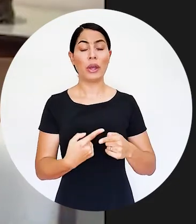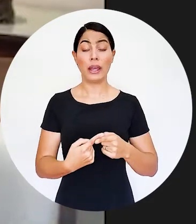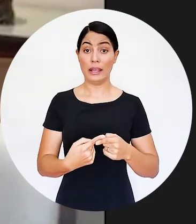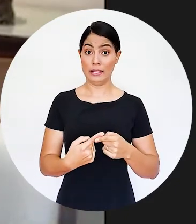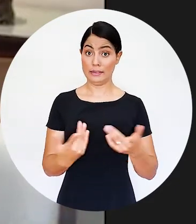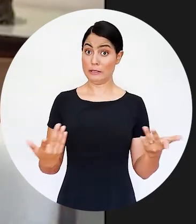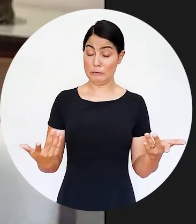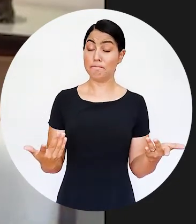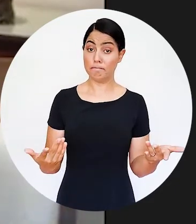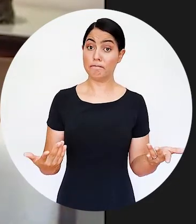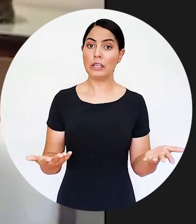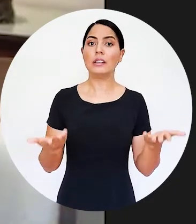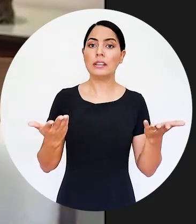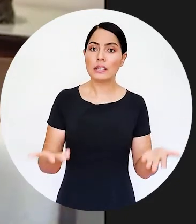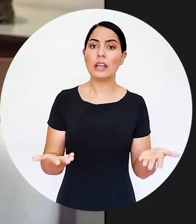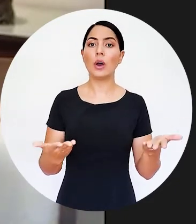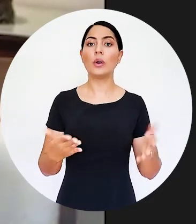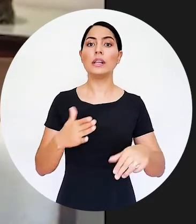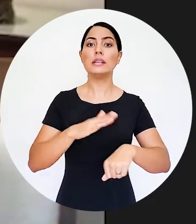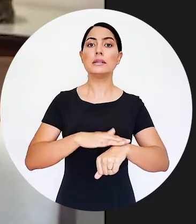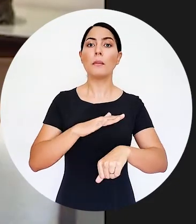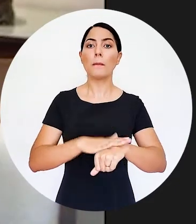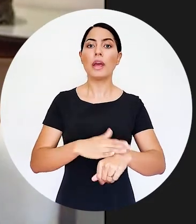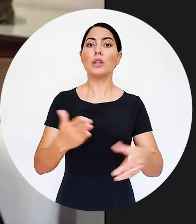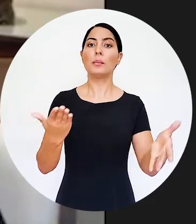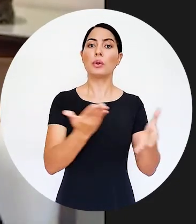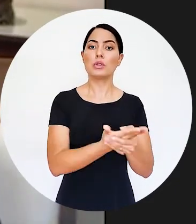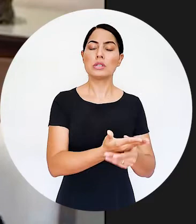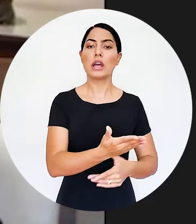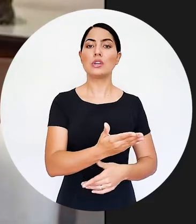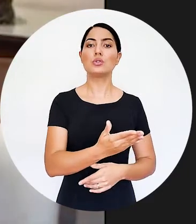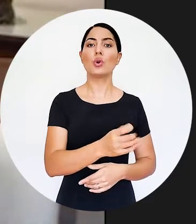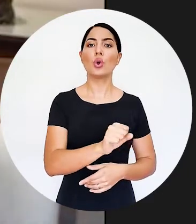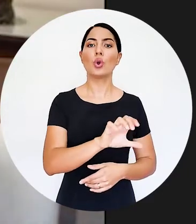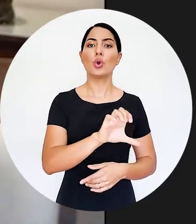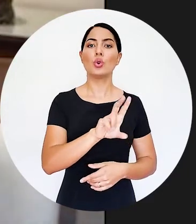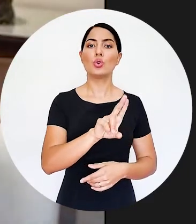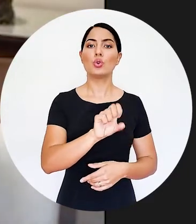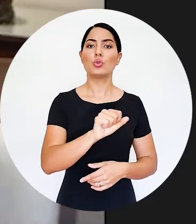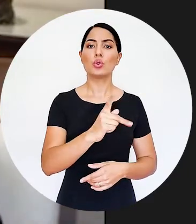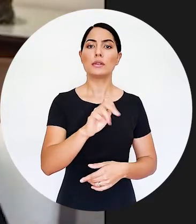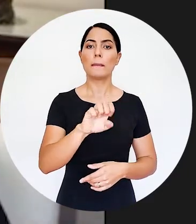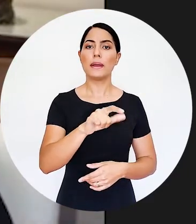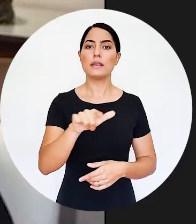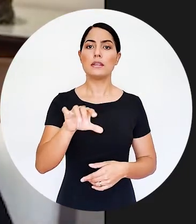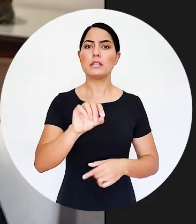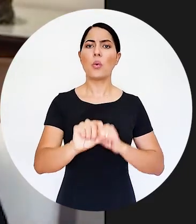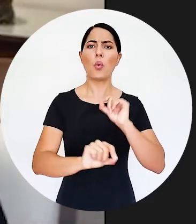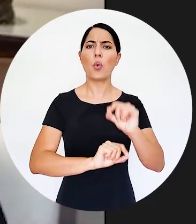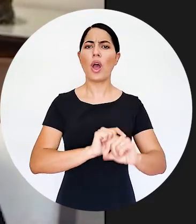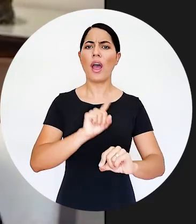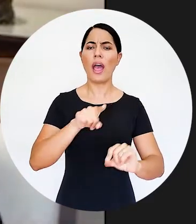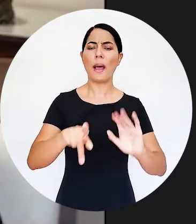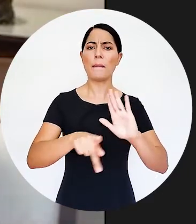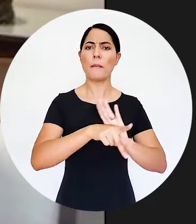essa suspensão com base na palavra da advogada no que ele afirma observa o seu grau